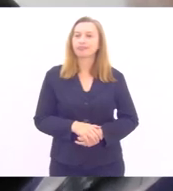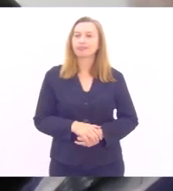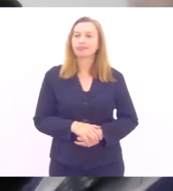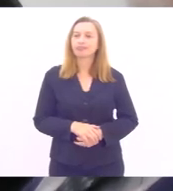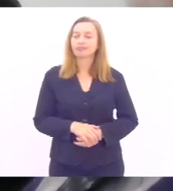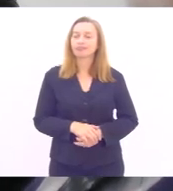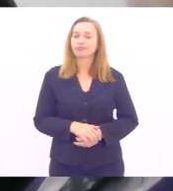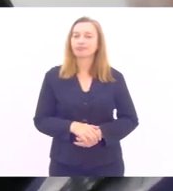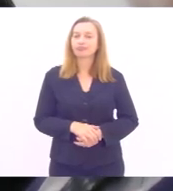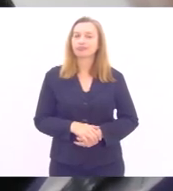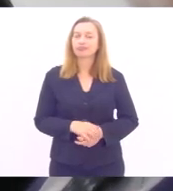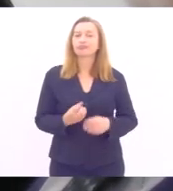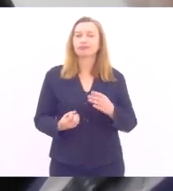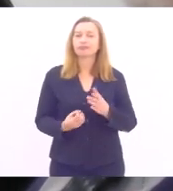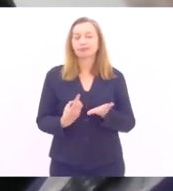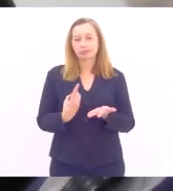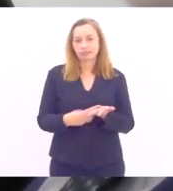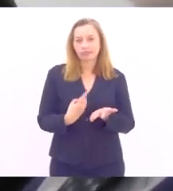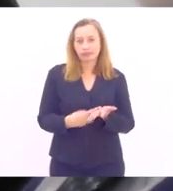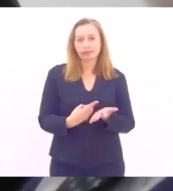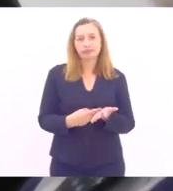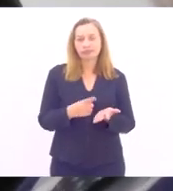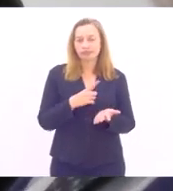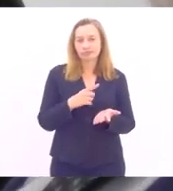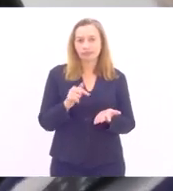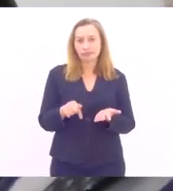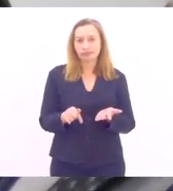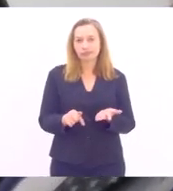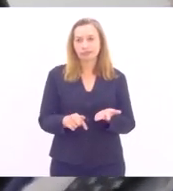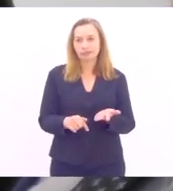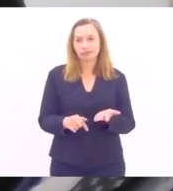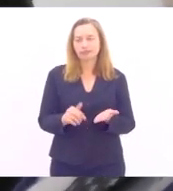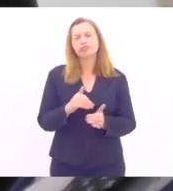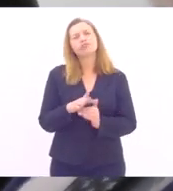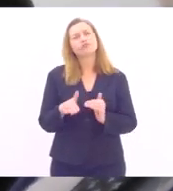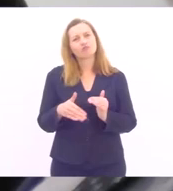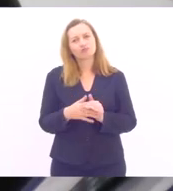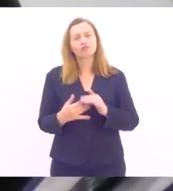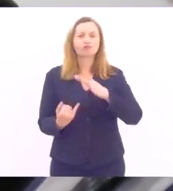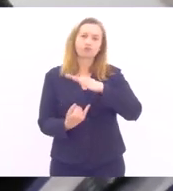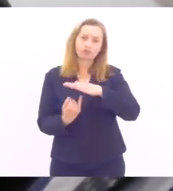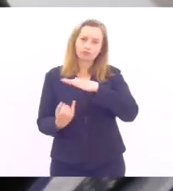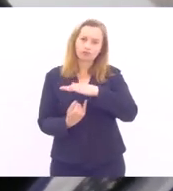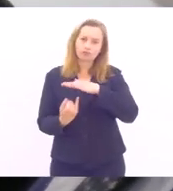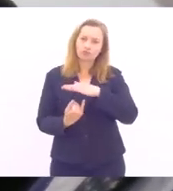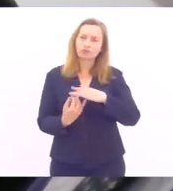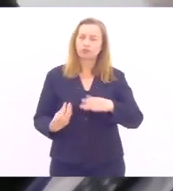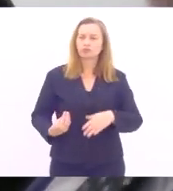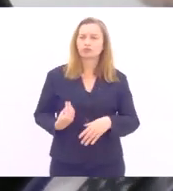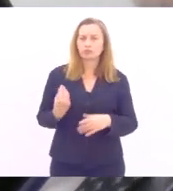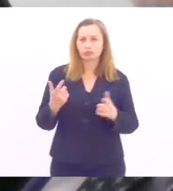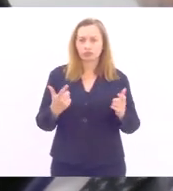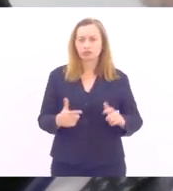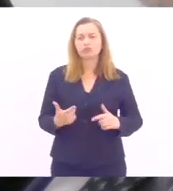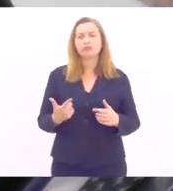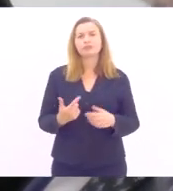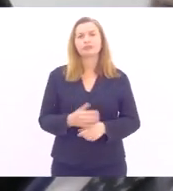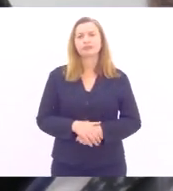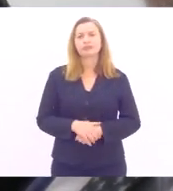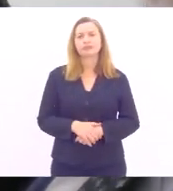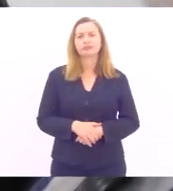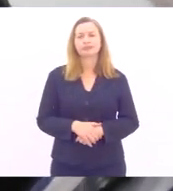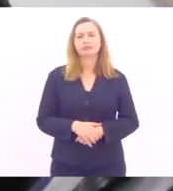produzamos aqui um acordo, né, um acordo com todas essas instituições que estão aqui, para que a